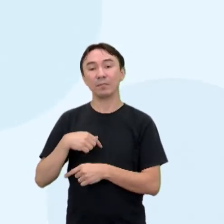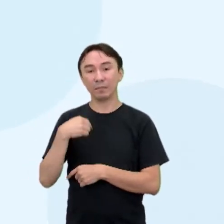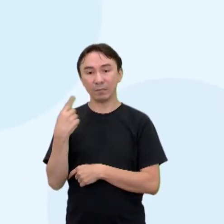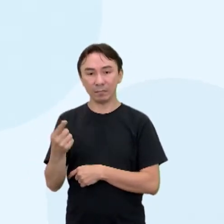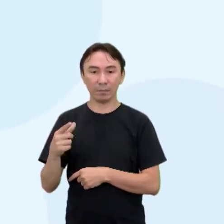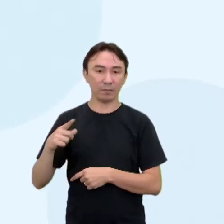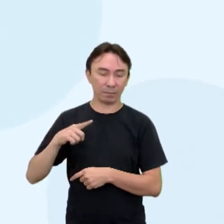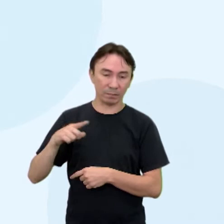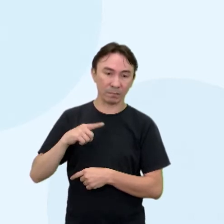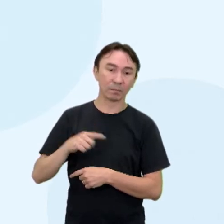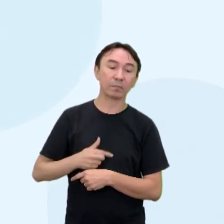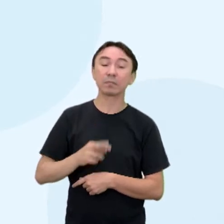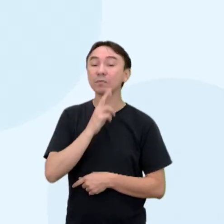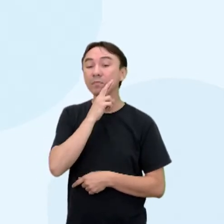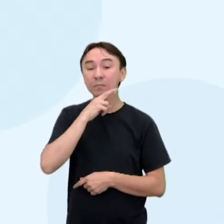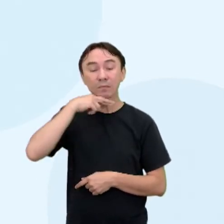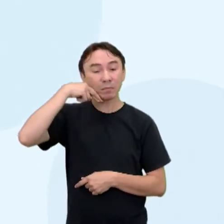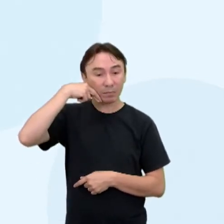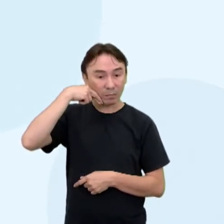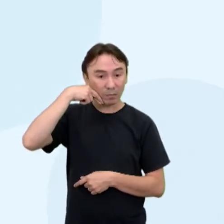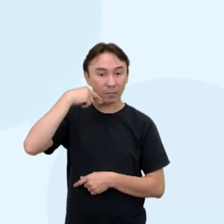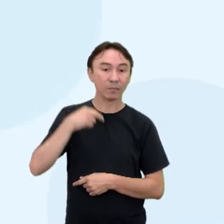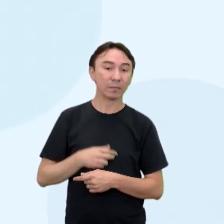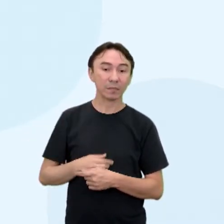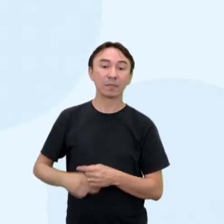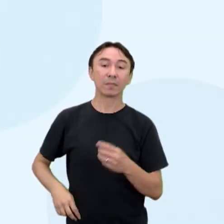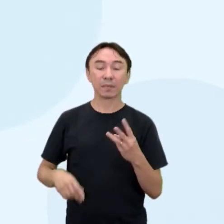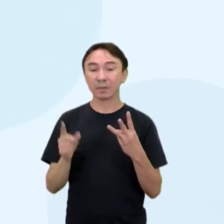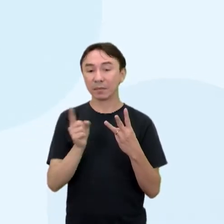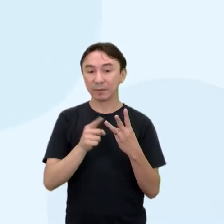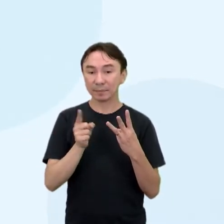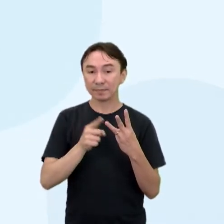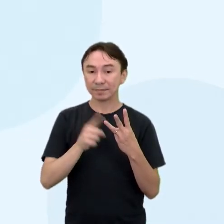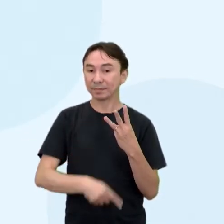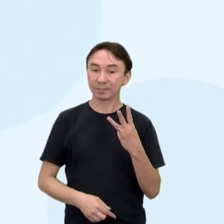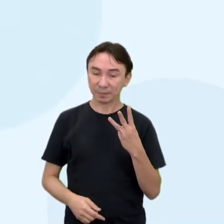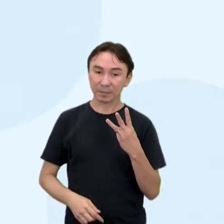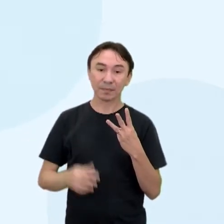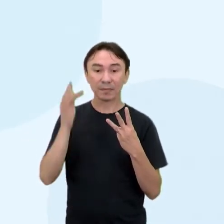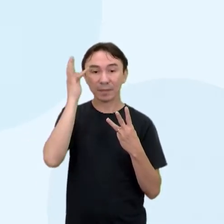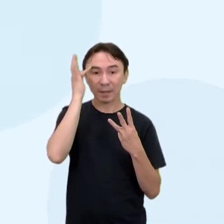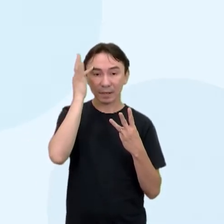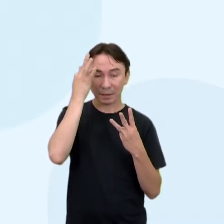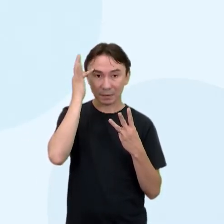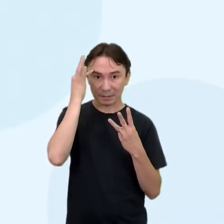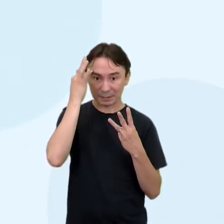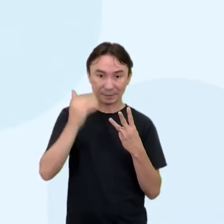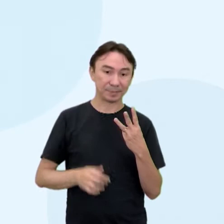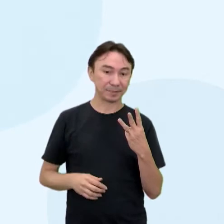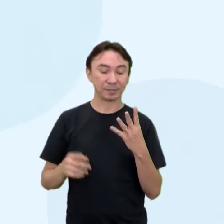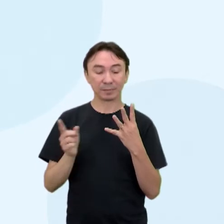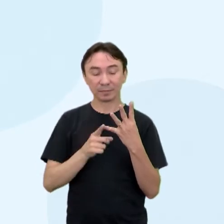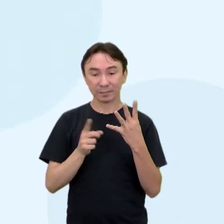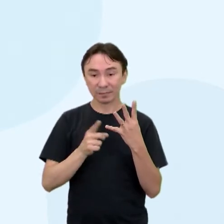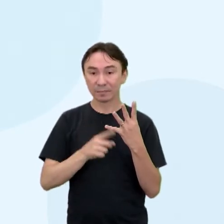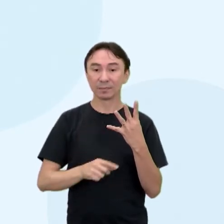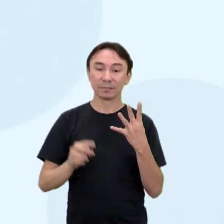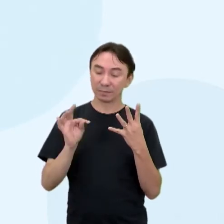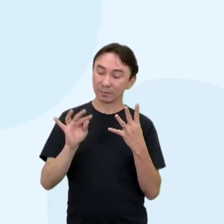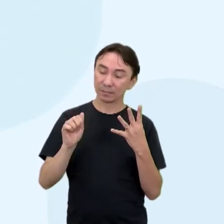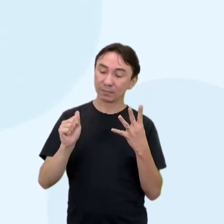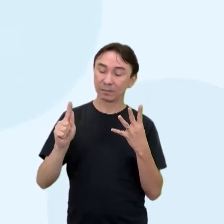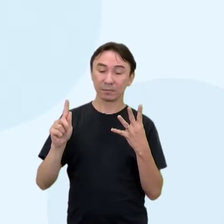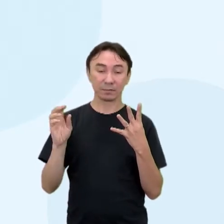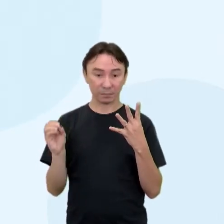e investigação das populações humanas, a cargo aí do professor Russo. Professor Tiago, lá com as mudanças sociais, demografia